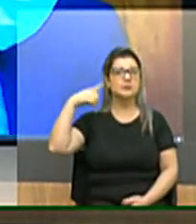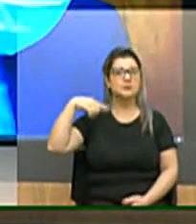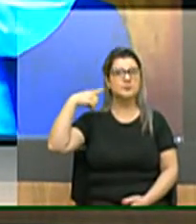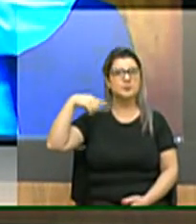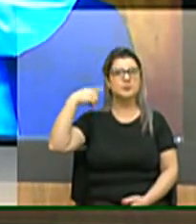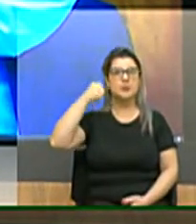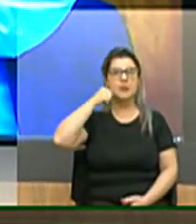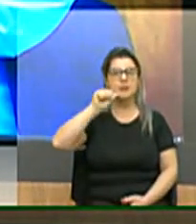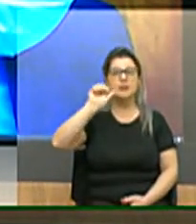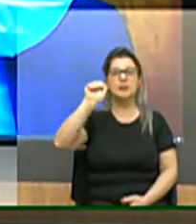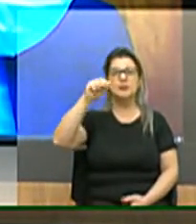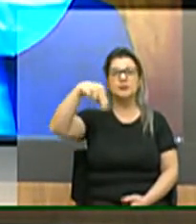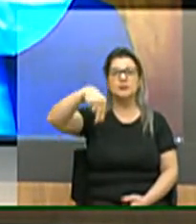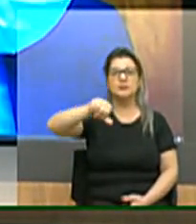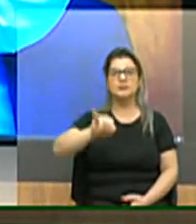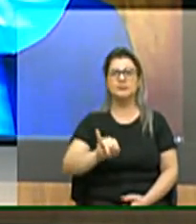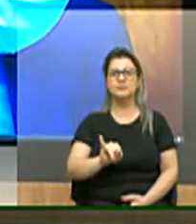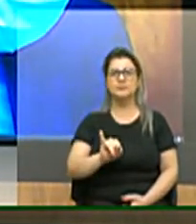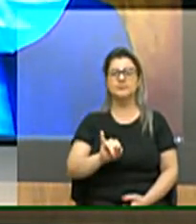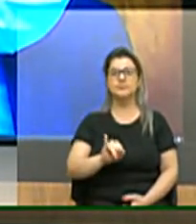Deputada Anny Ortiz.